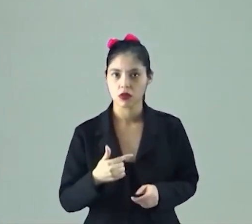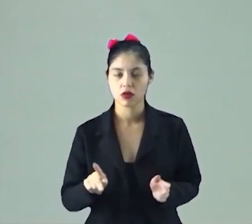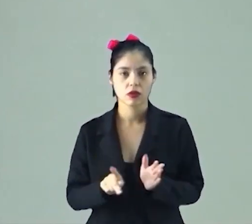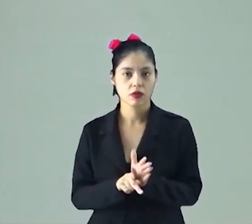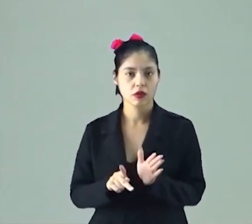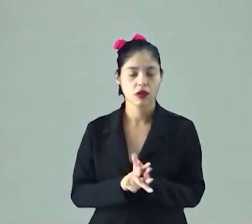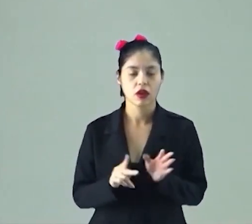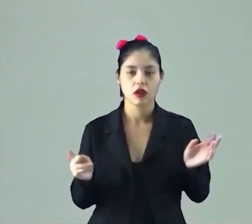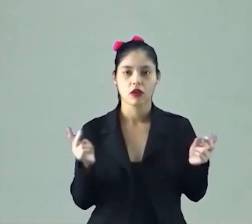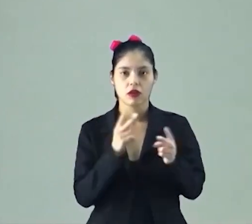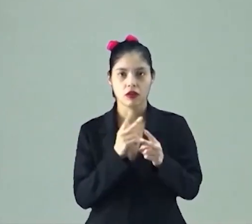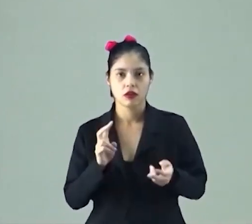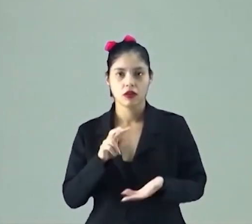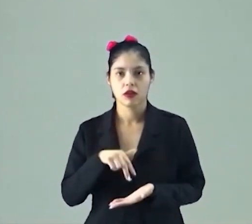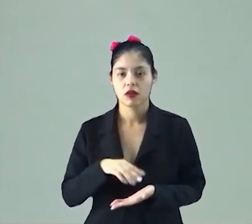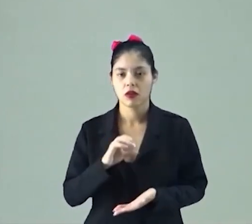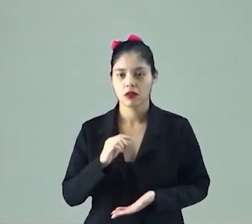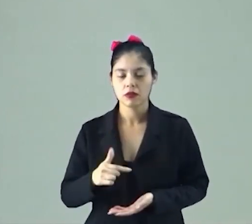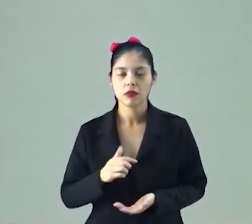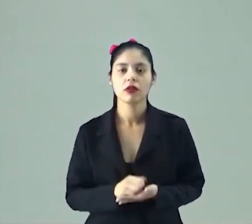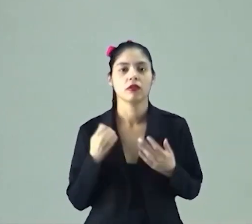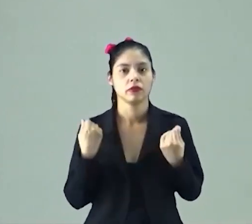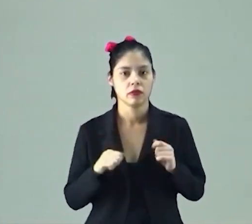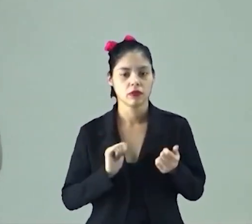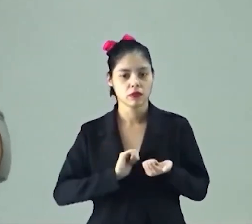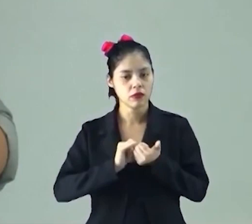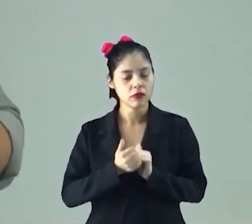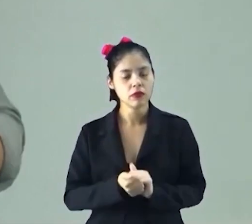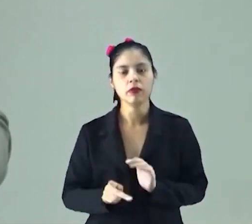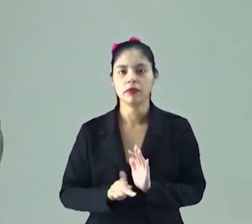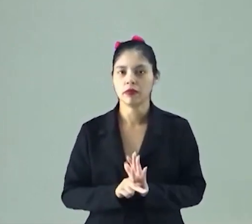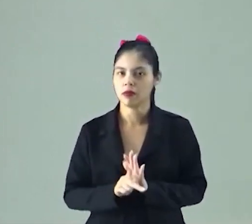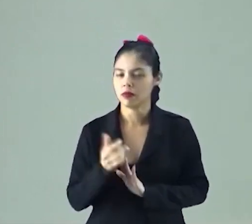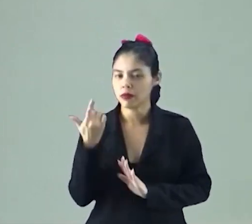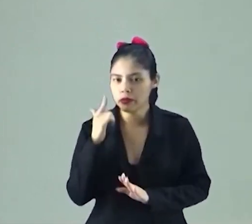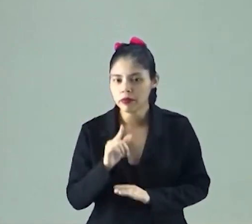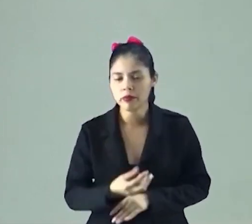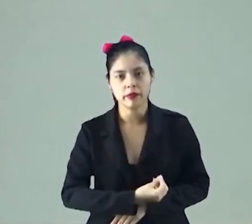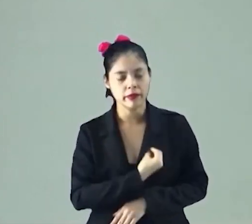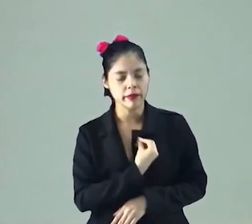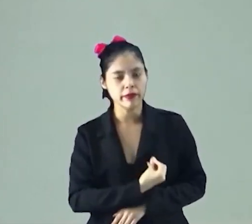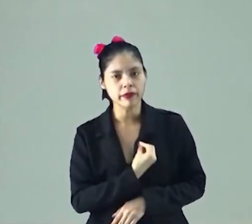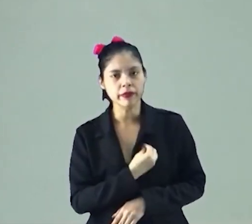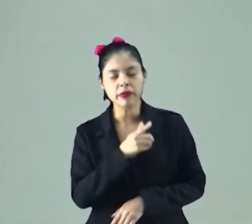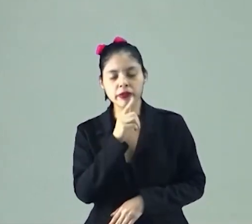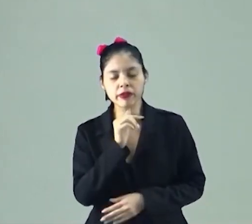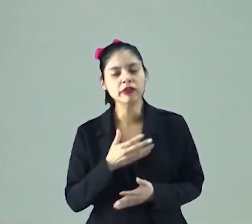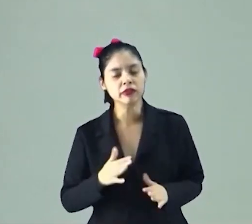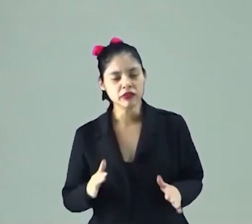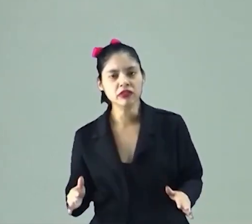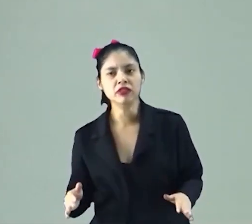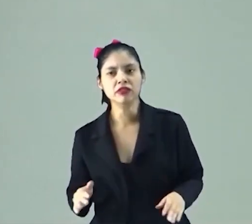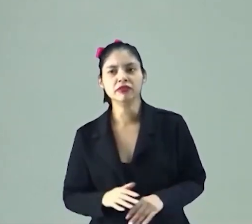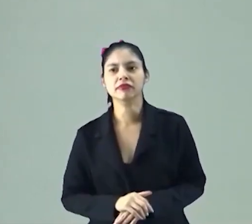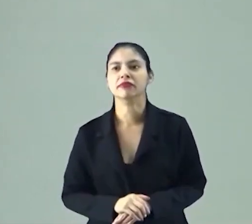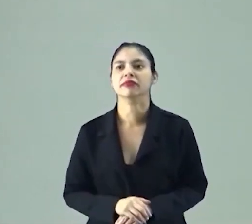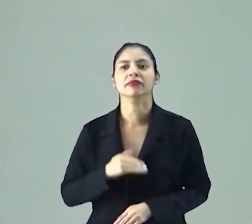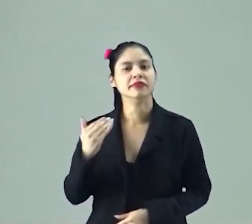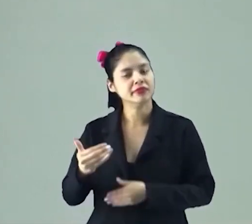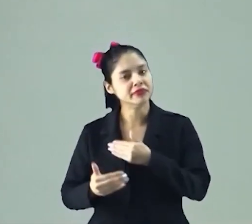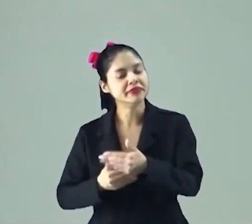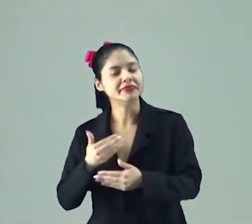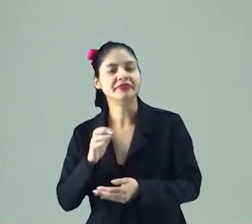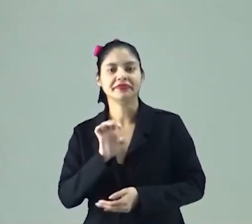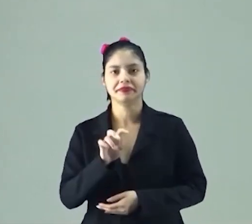que no ar. Então, logo, o peixe precisa criar adaptações para isso, para ele conseguir sobreviver nesse ambiente. E ao longo